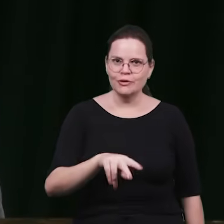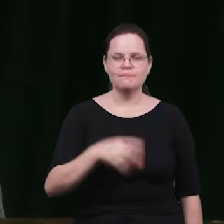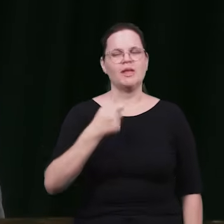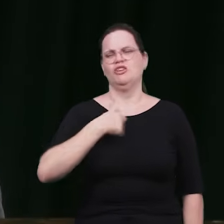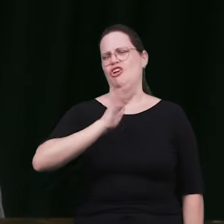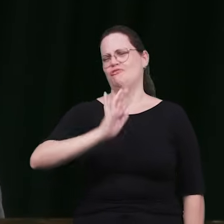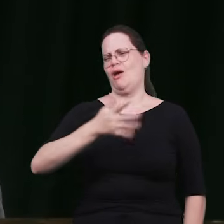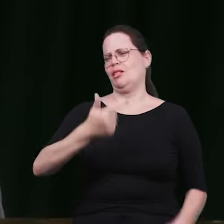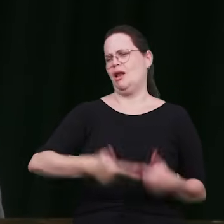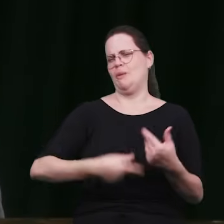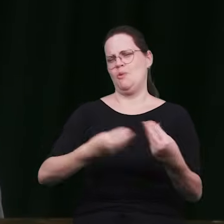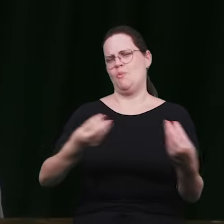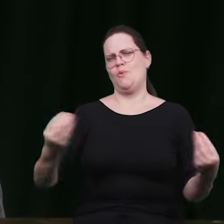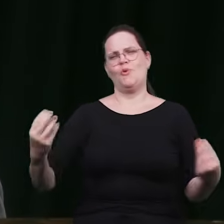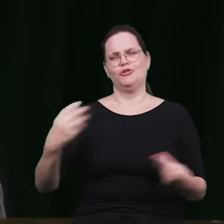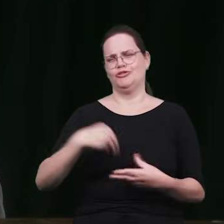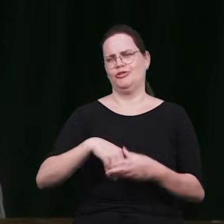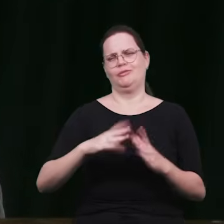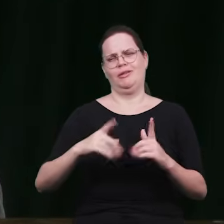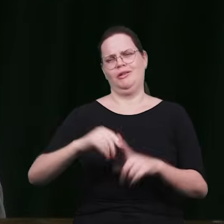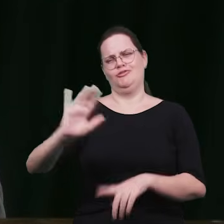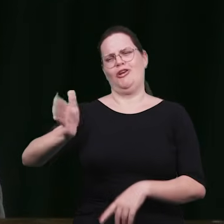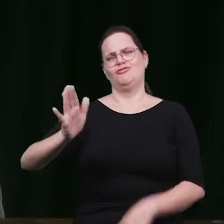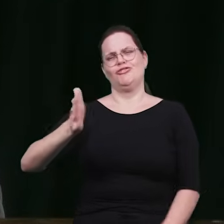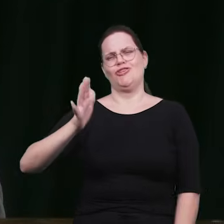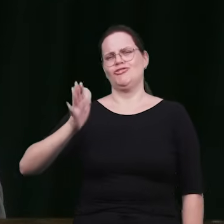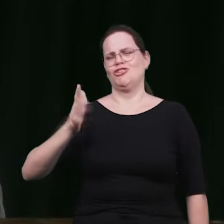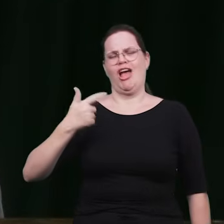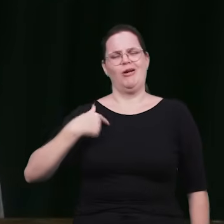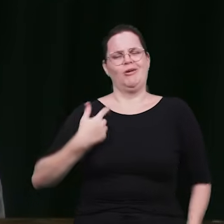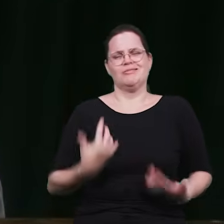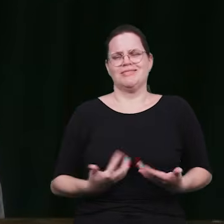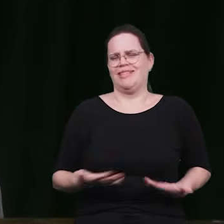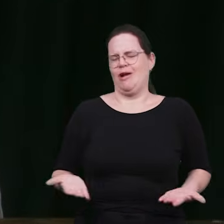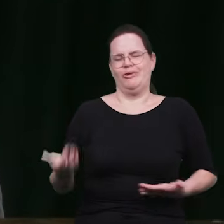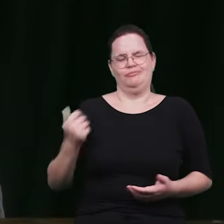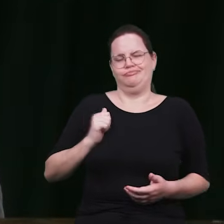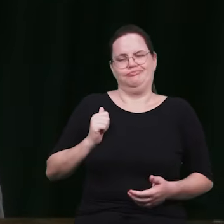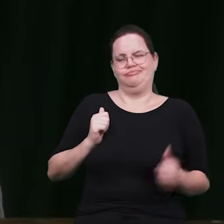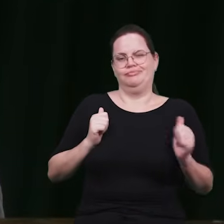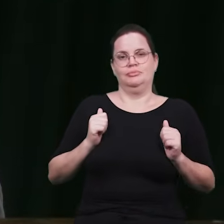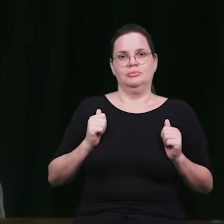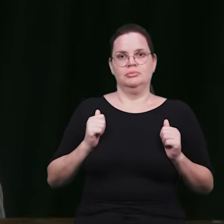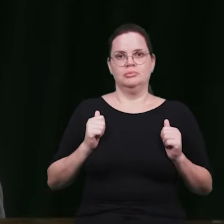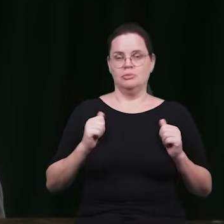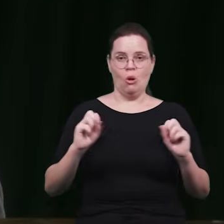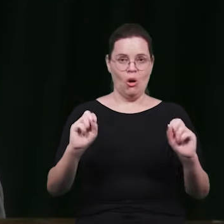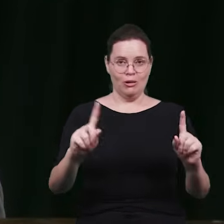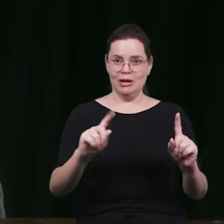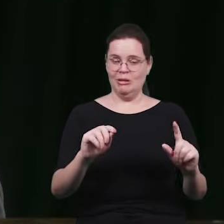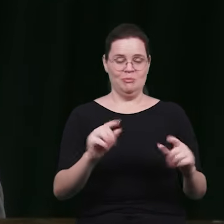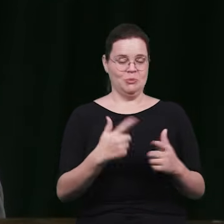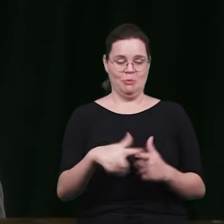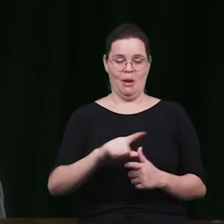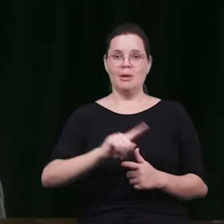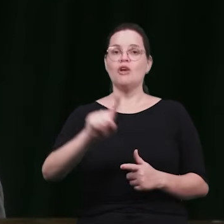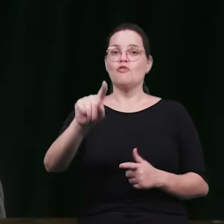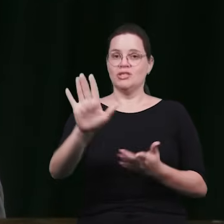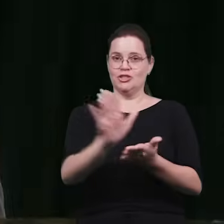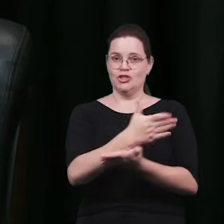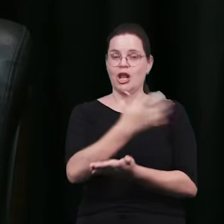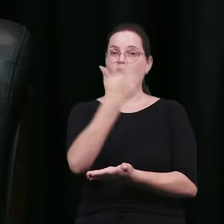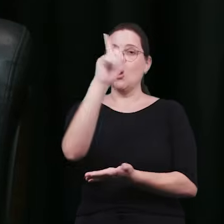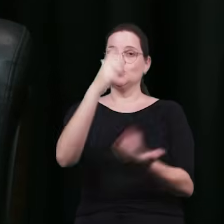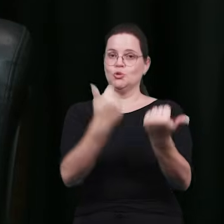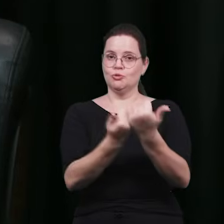muito pela obra", né. Você pode ficar tranquilo, o Senhor vai pôr outro no seu lugar. Tem um texto que Jesus fala: "Meu